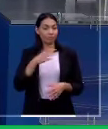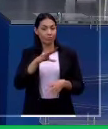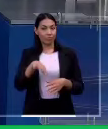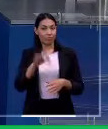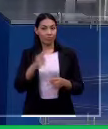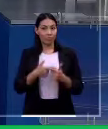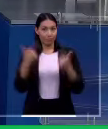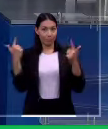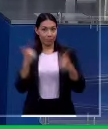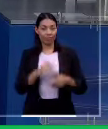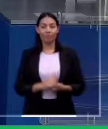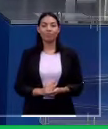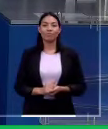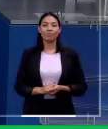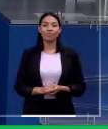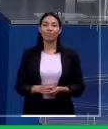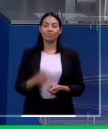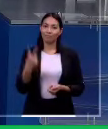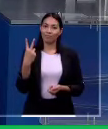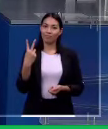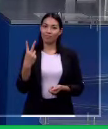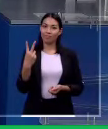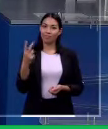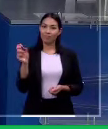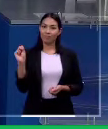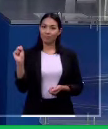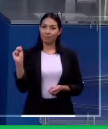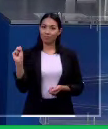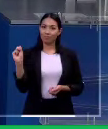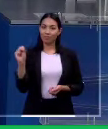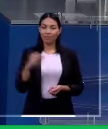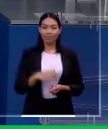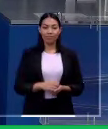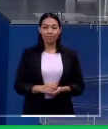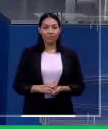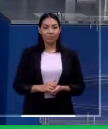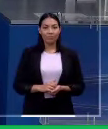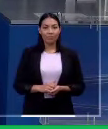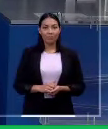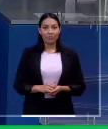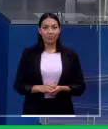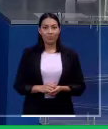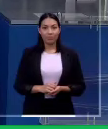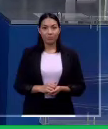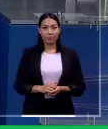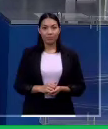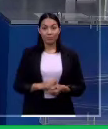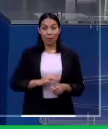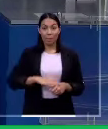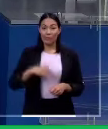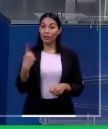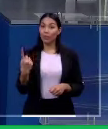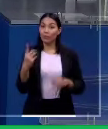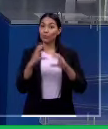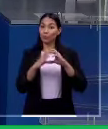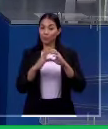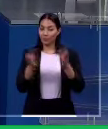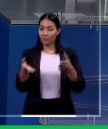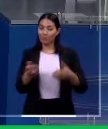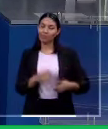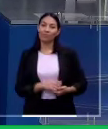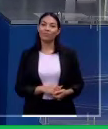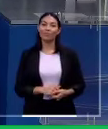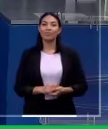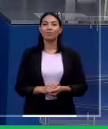aí mais uma bola, é 28, 28. Só falta mais um número, qual